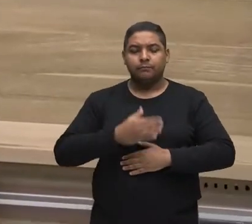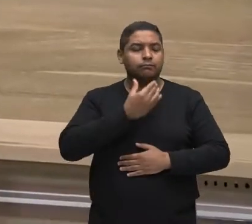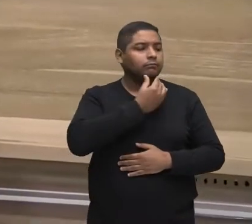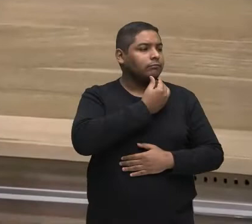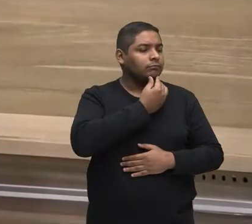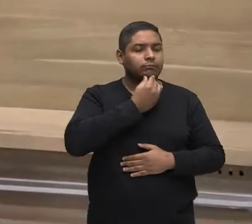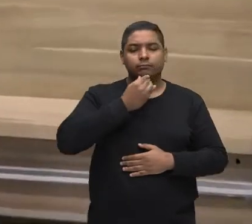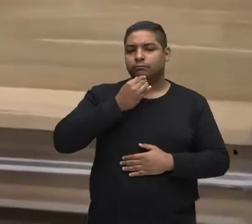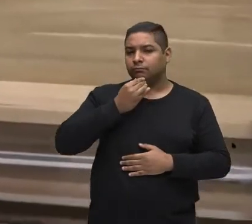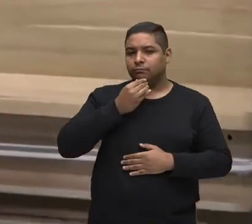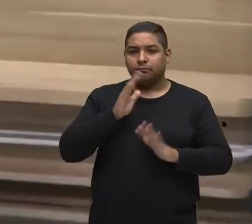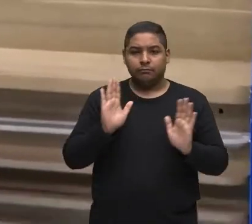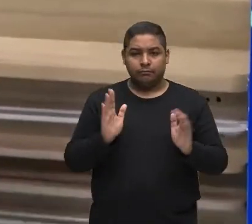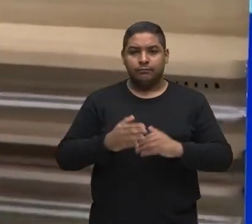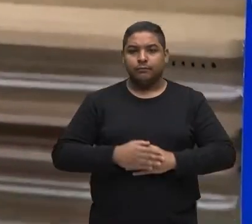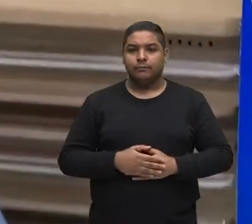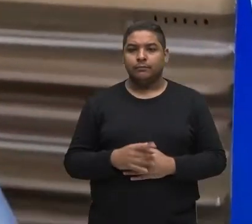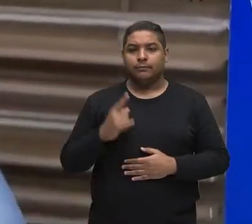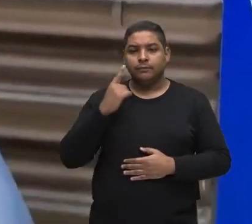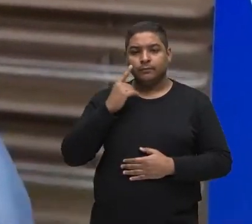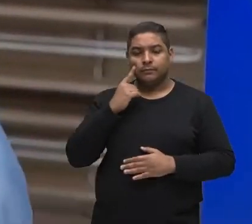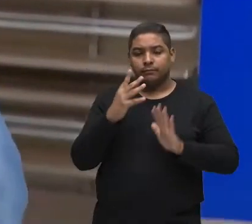ok? Joga o corpinho lá do lado, ó.